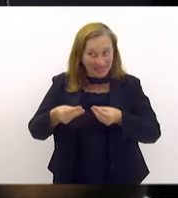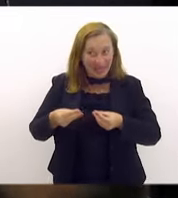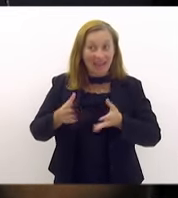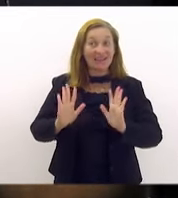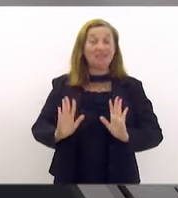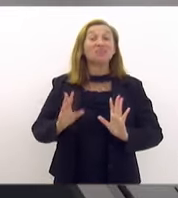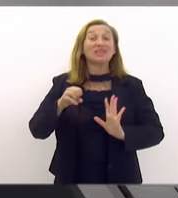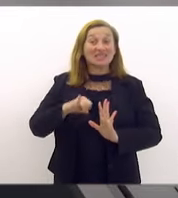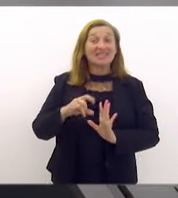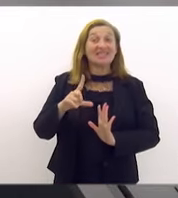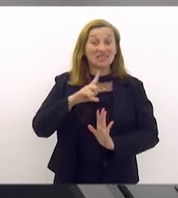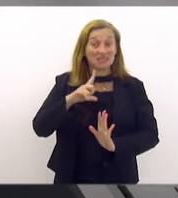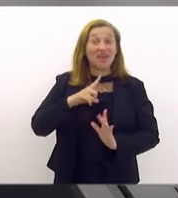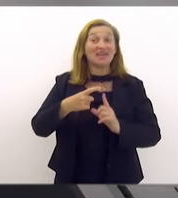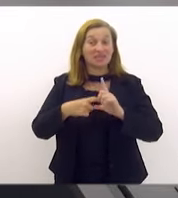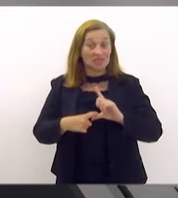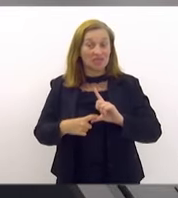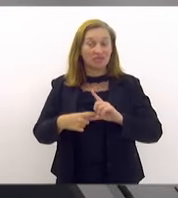prazer